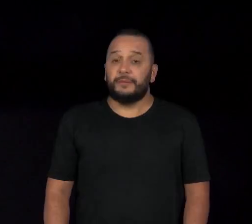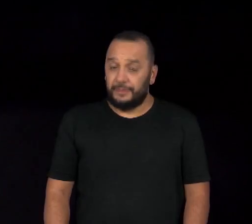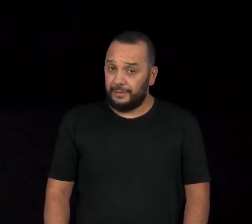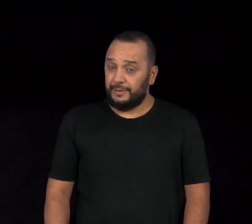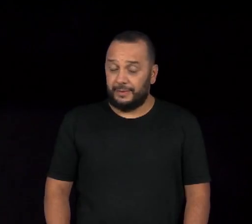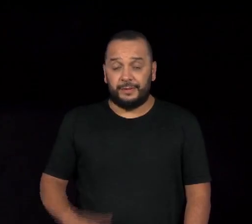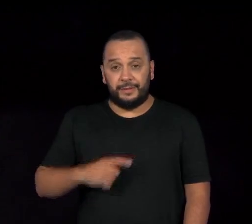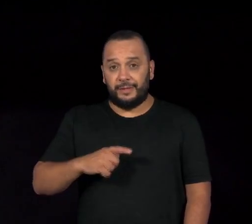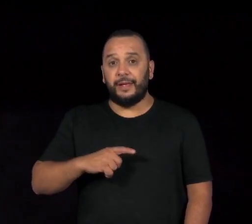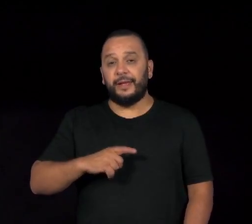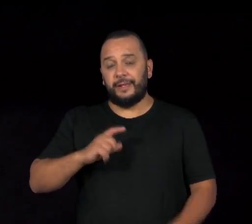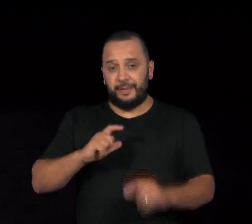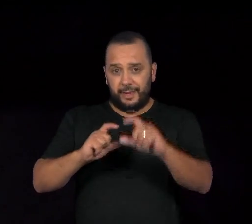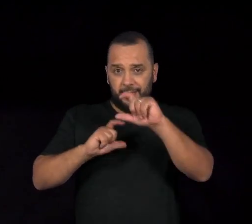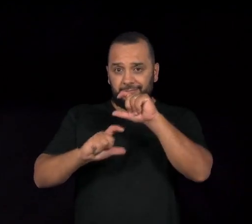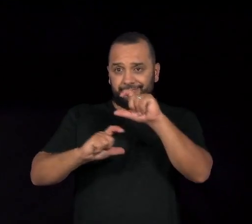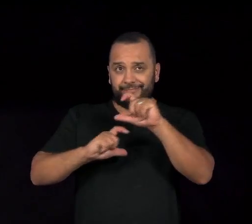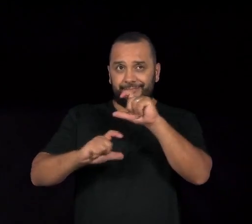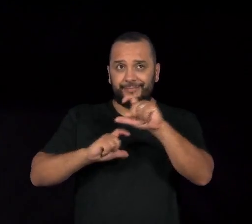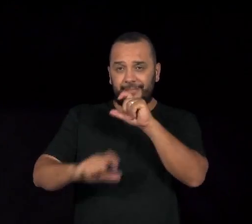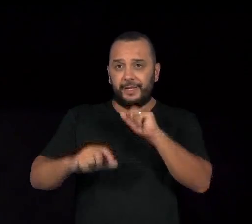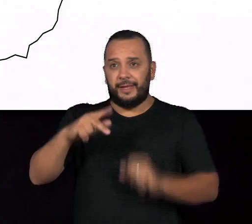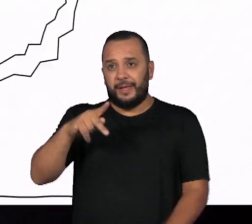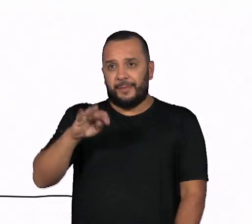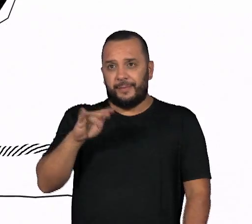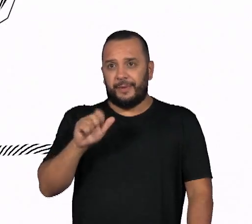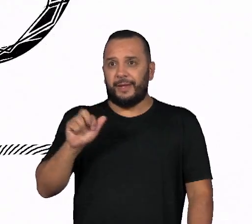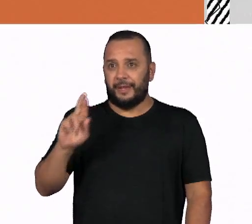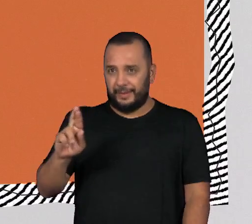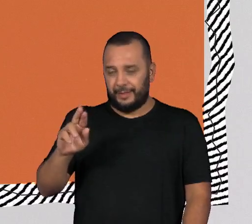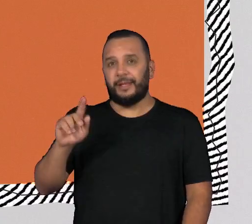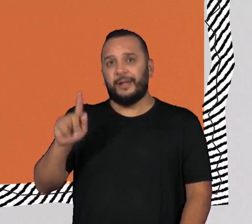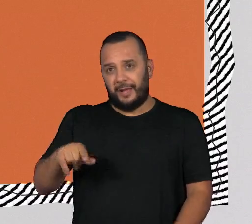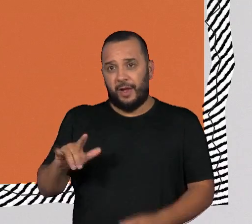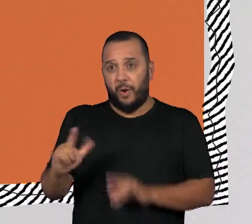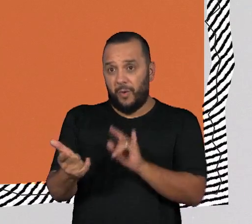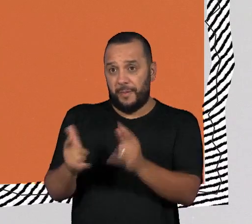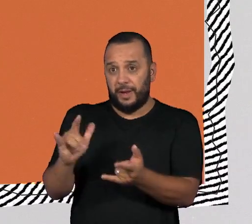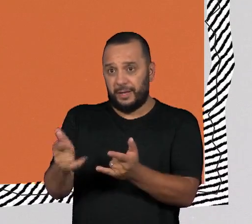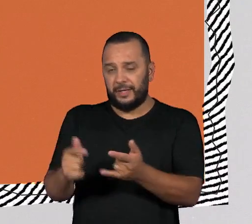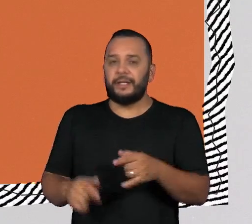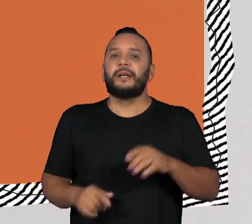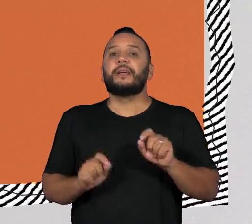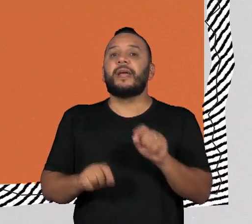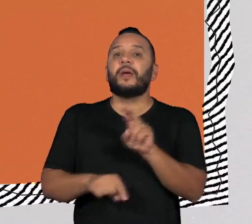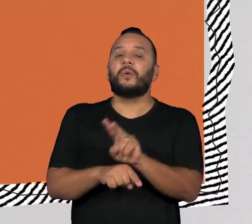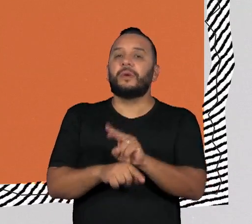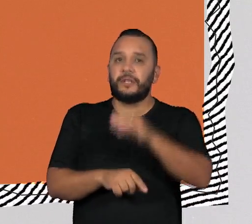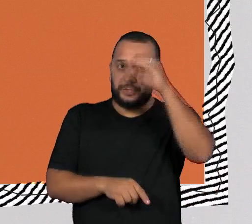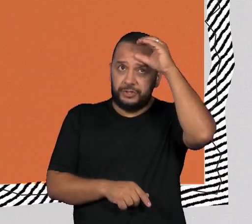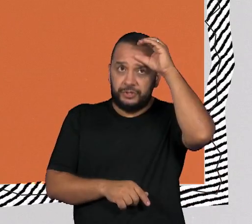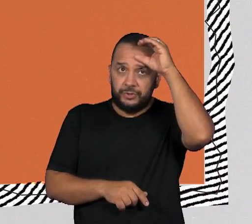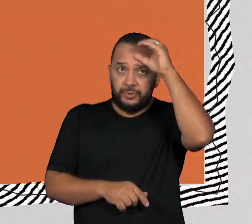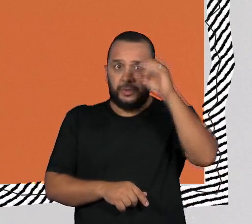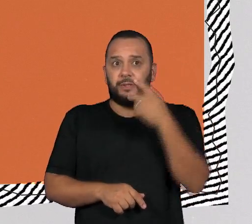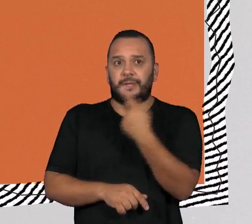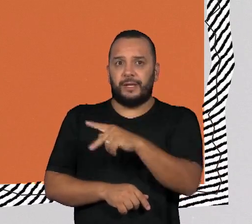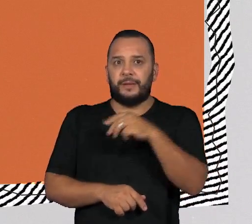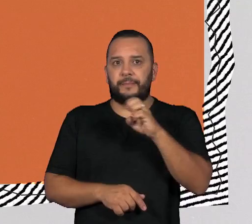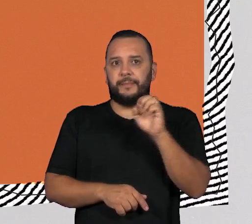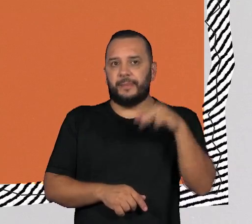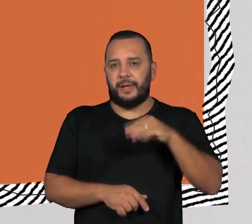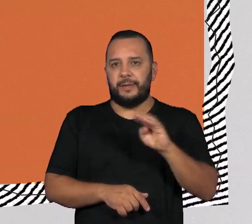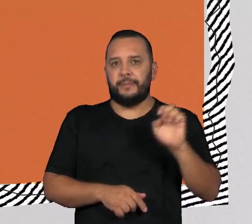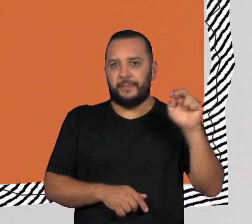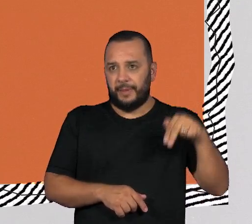Nos quadrinhos, Peter Parker, a identidade secreta do Homem-Aranha, foi criado pelos tios, a tia May e o tio Ben, autor